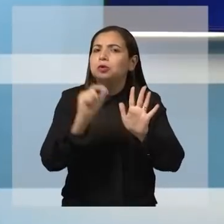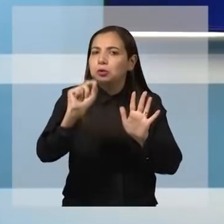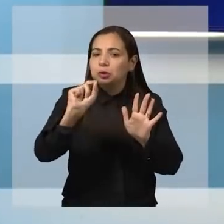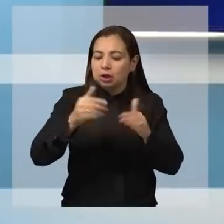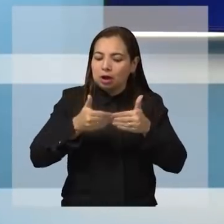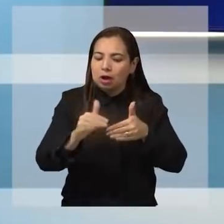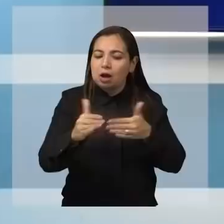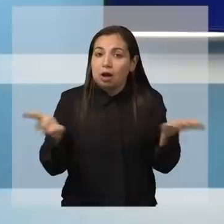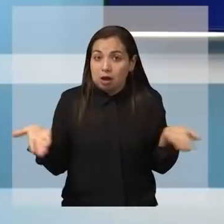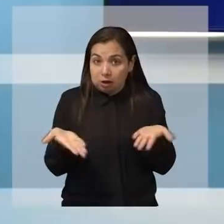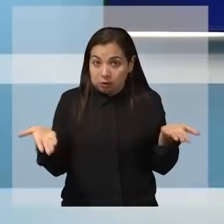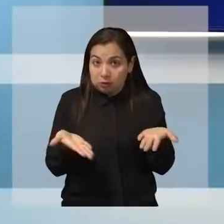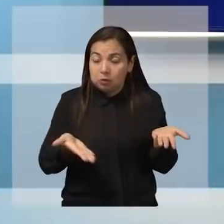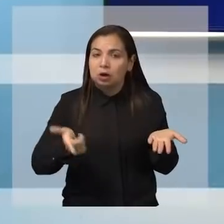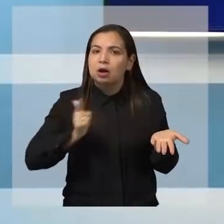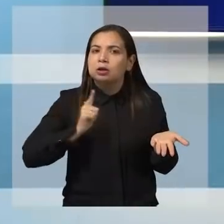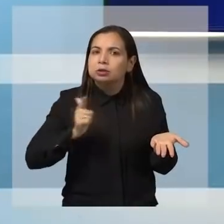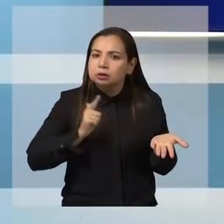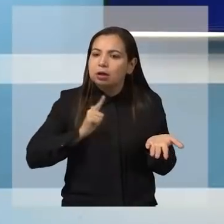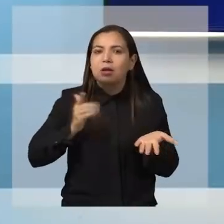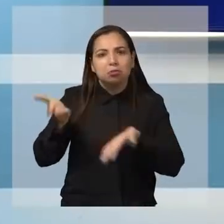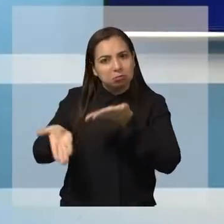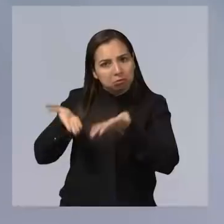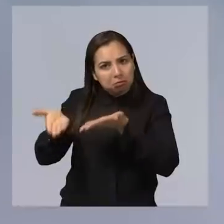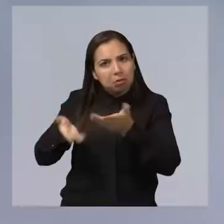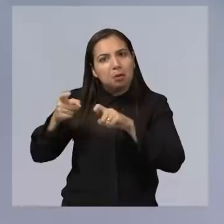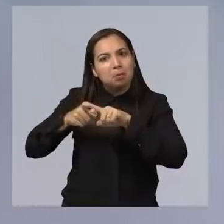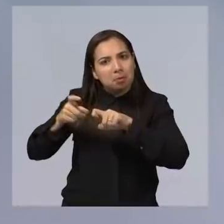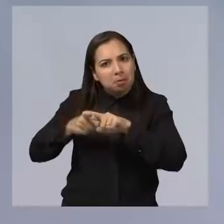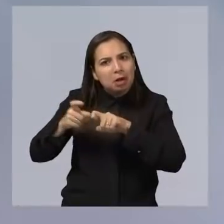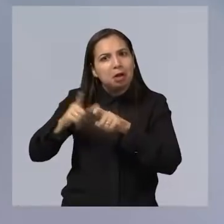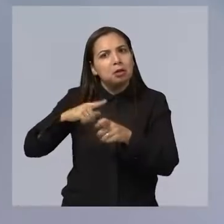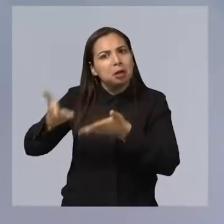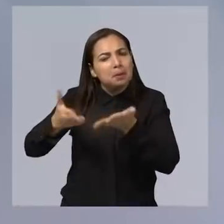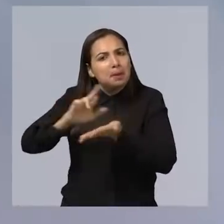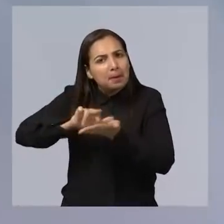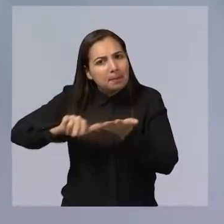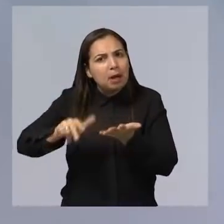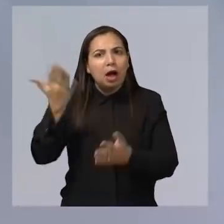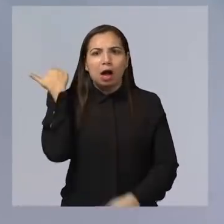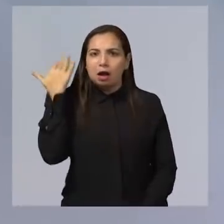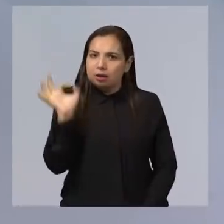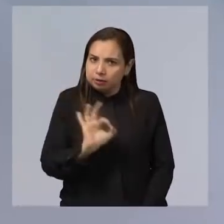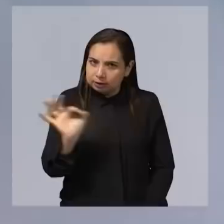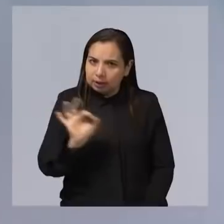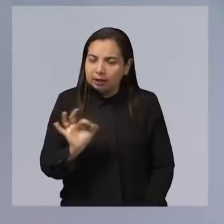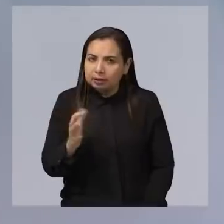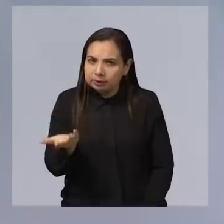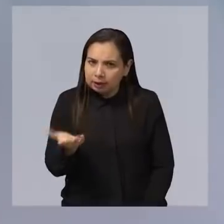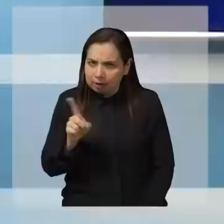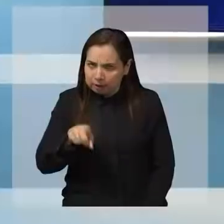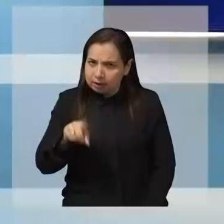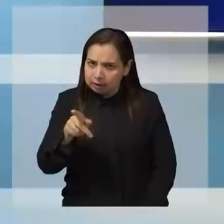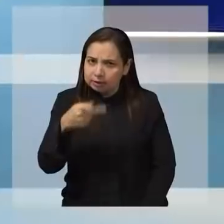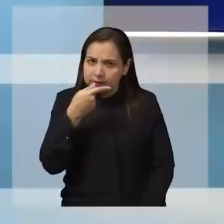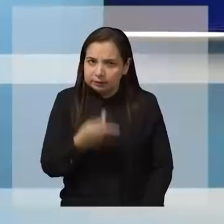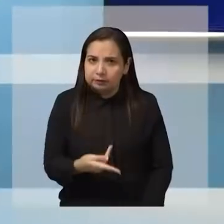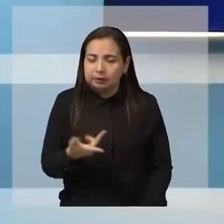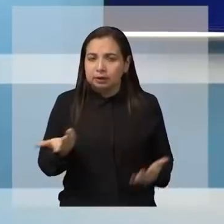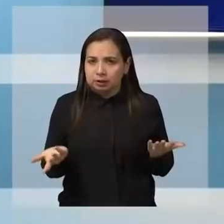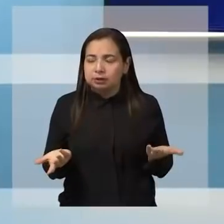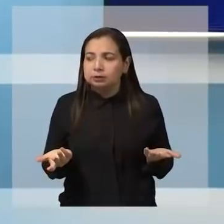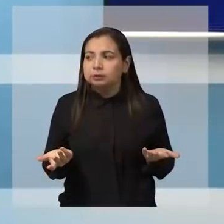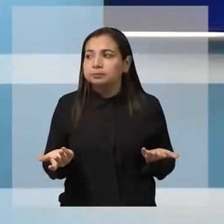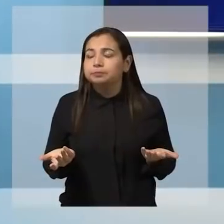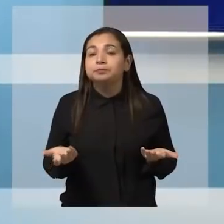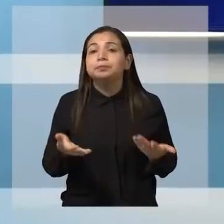agora eles estão tendo a assistência que outrora eles não tinham. Na maioria das unidades. Médico, claro, eles são odontológica do